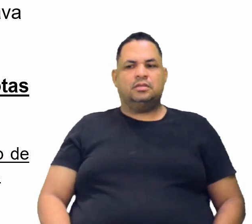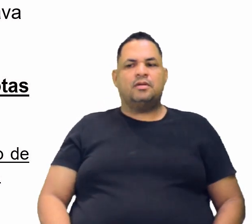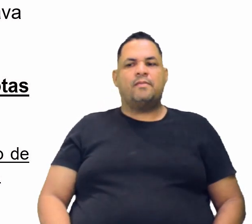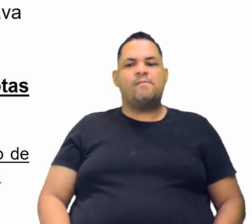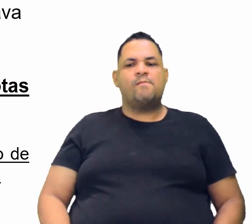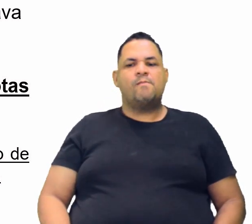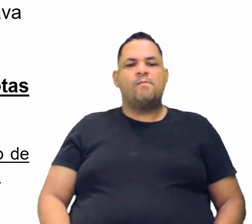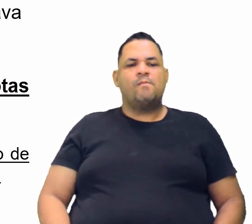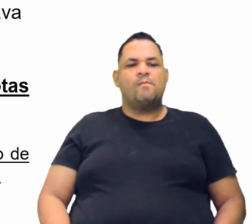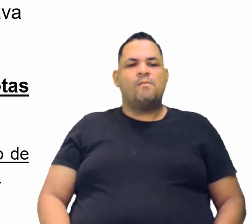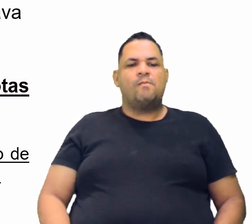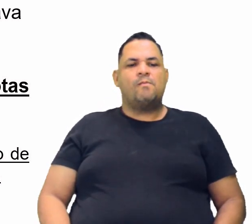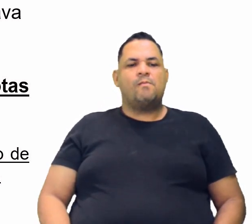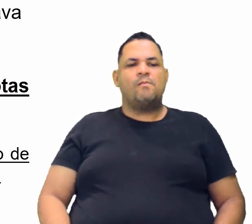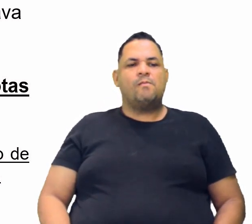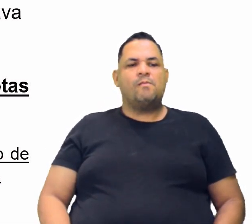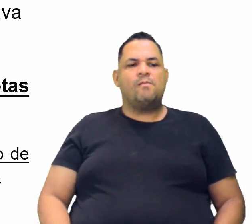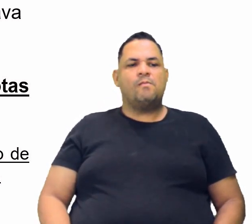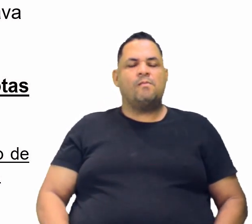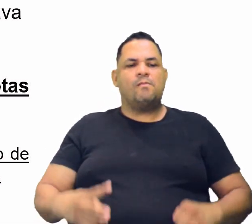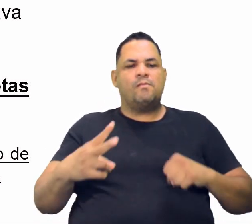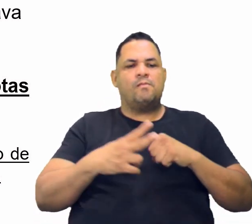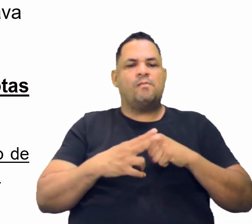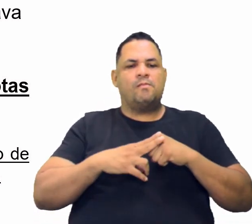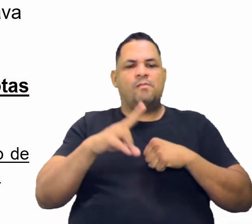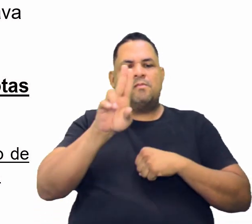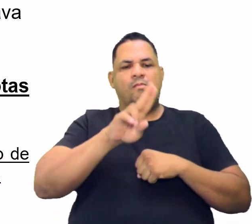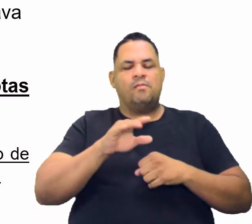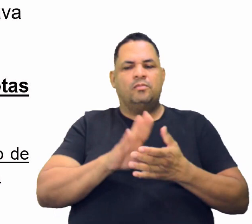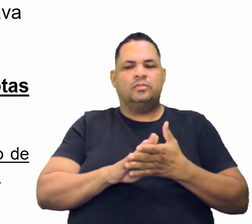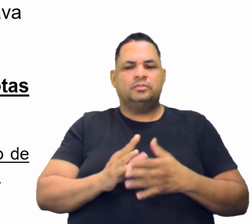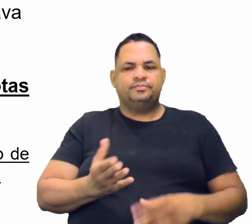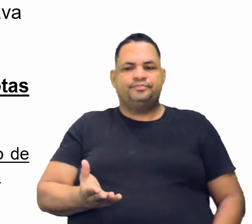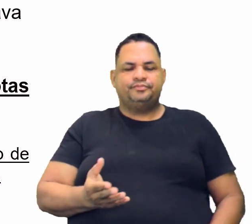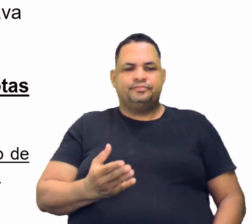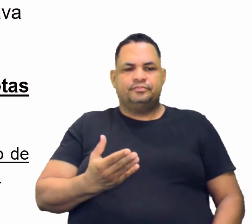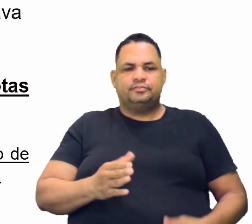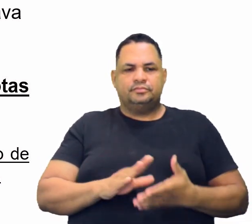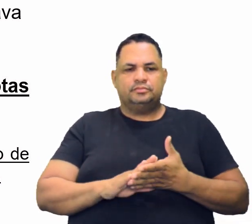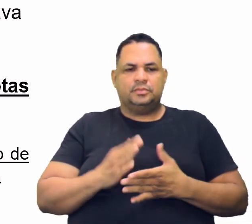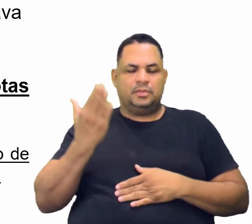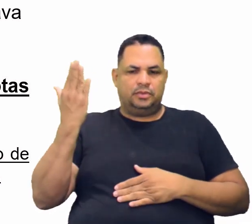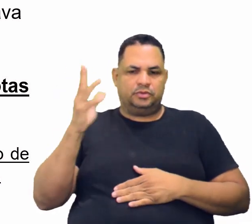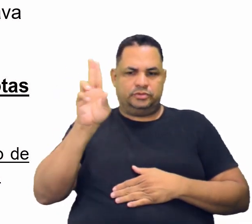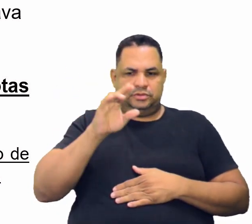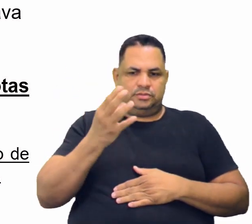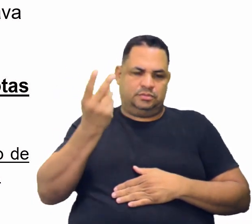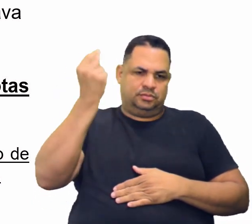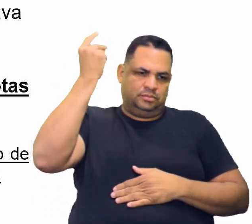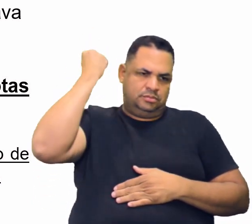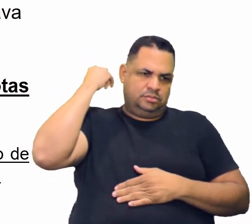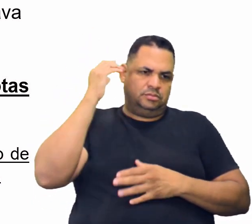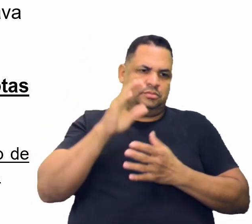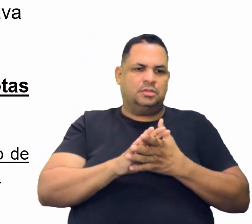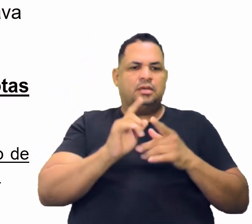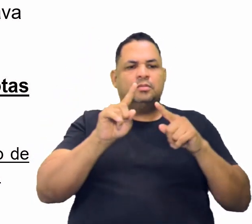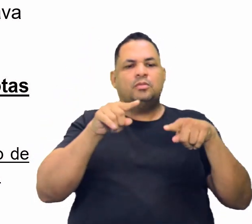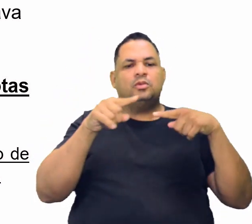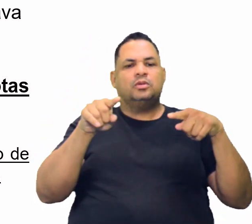e tem sujeito. Verbo haver usado no passado. Vamos lá então. No trecho da